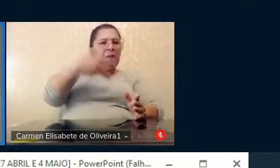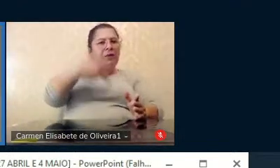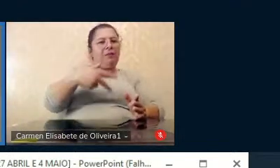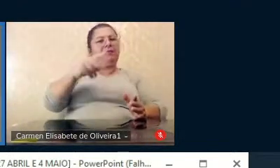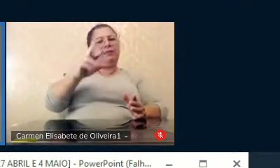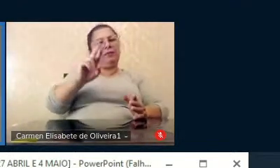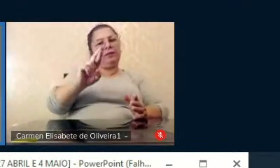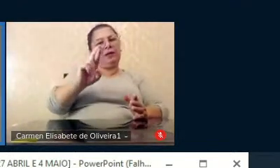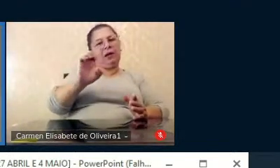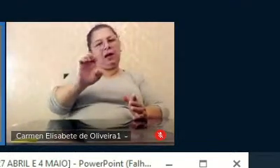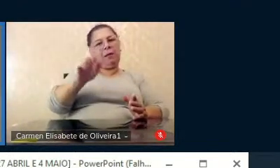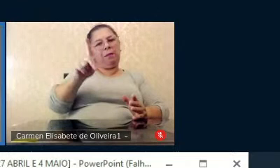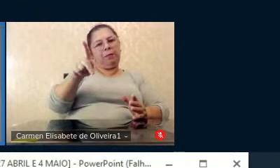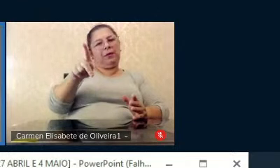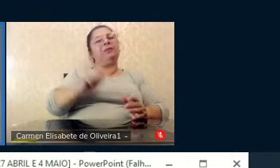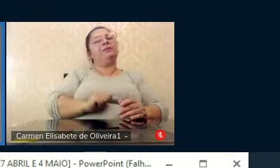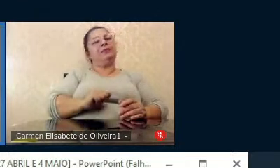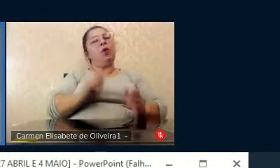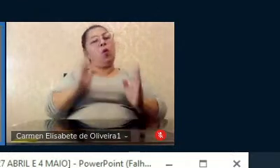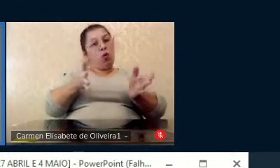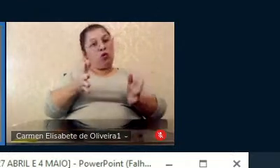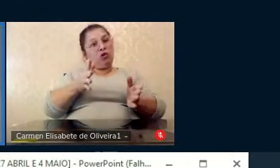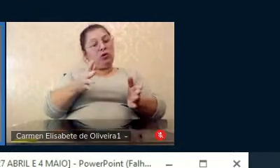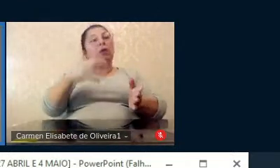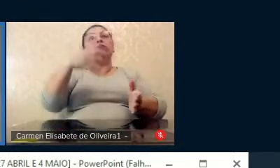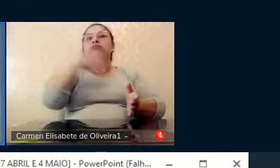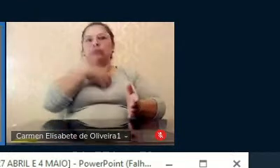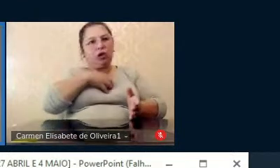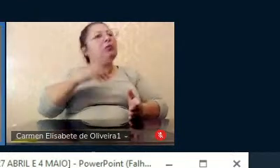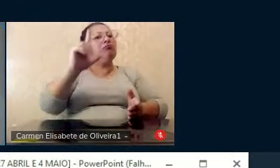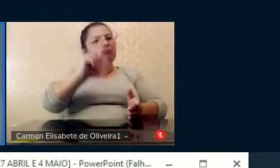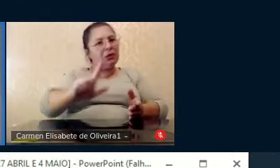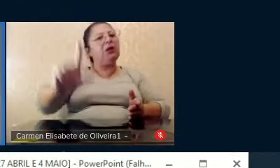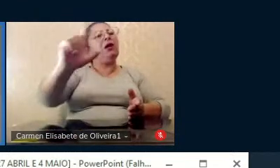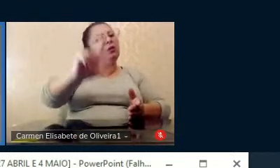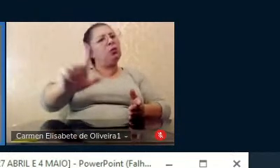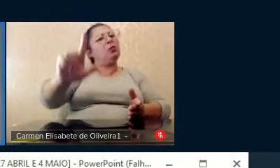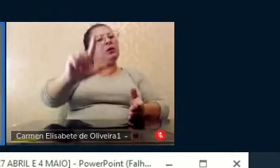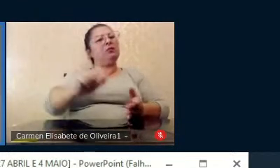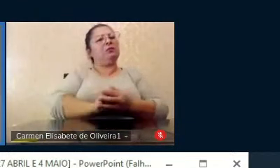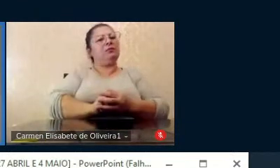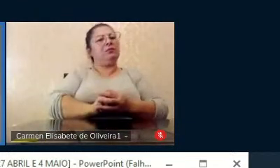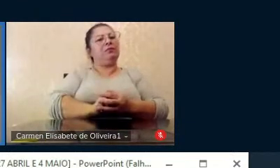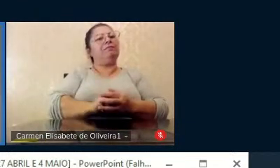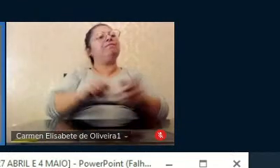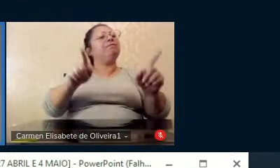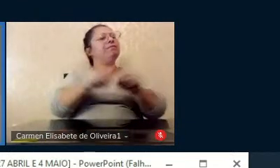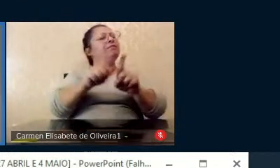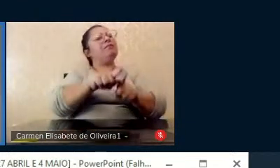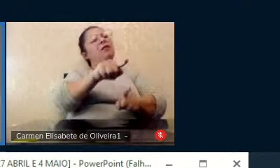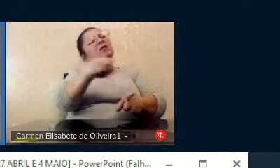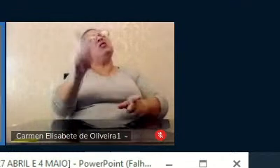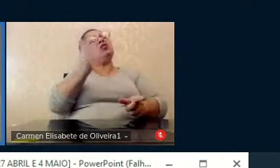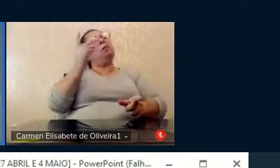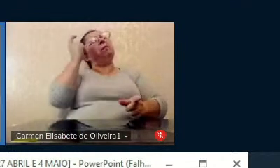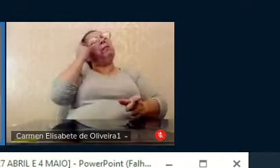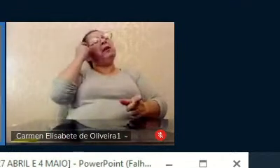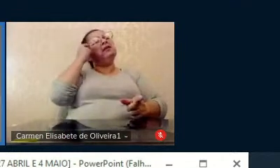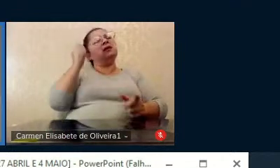né? O rap, ele é uma forma de literatura. Outra coisa, vocês já pensaram